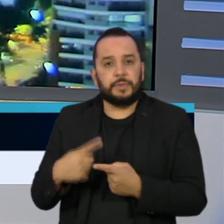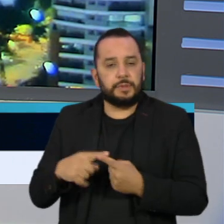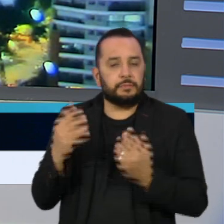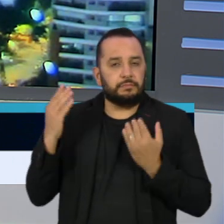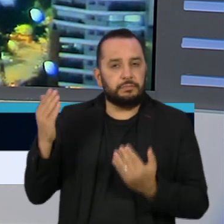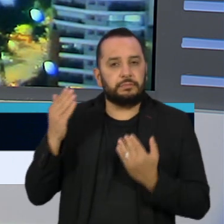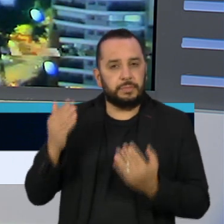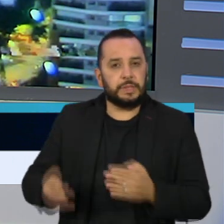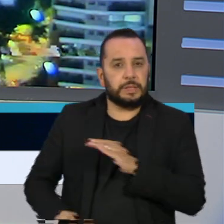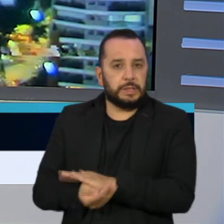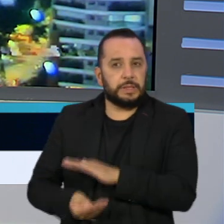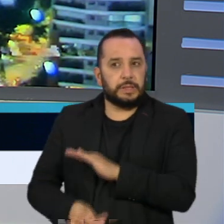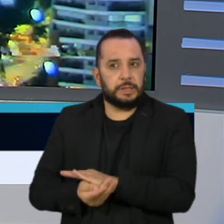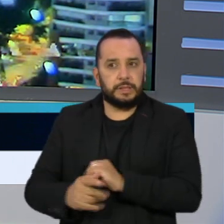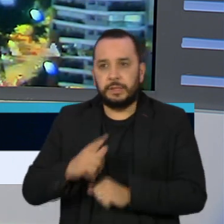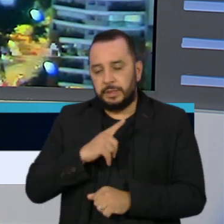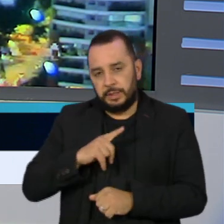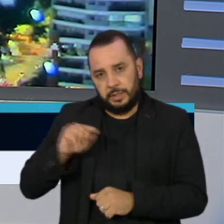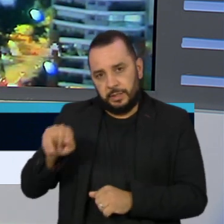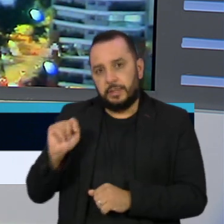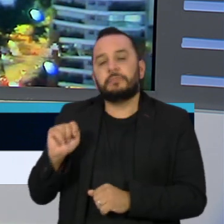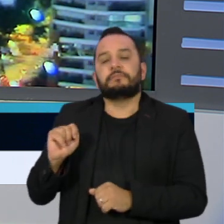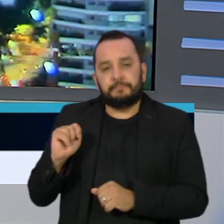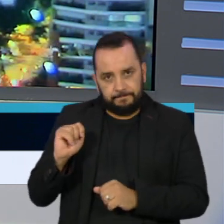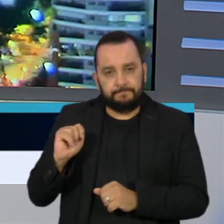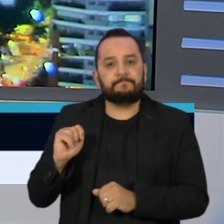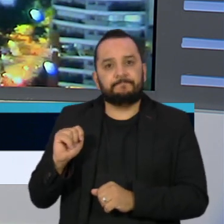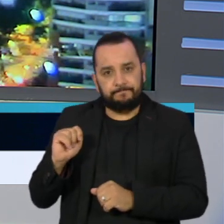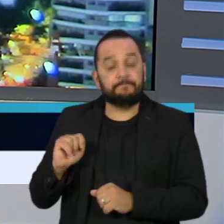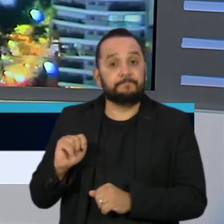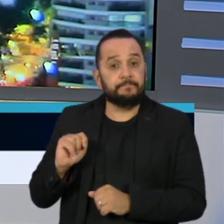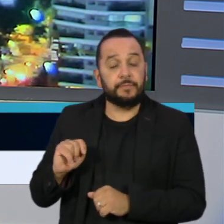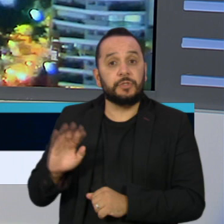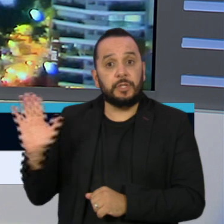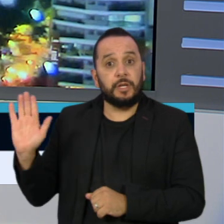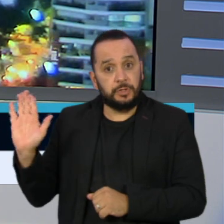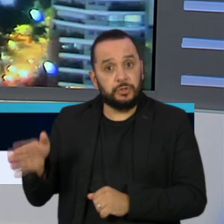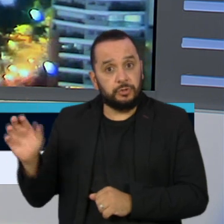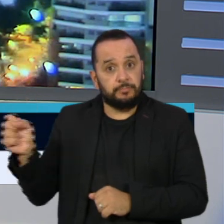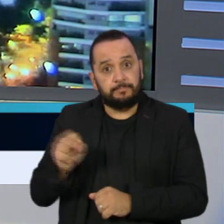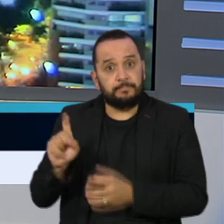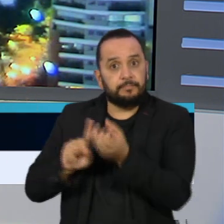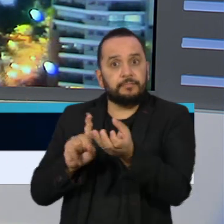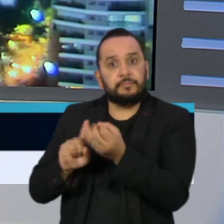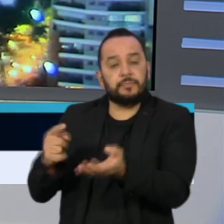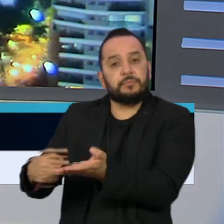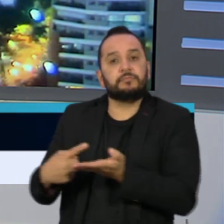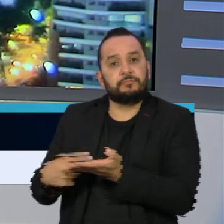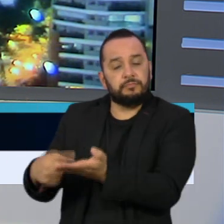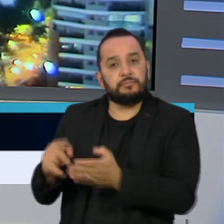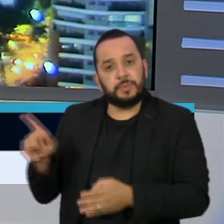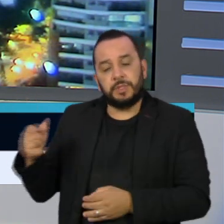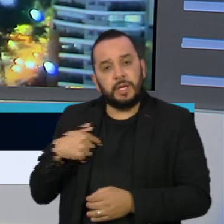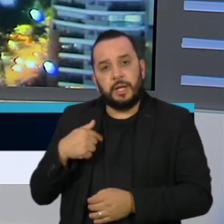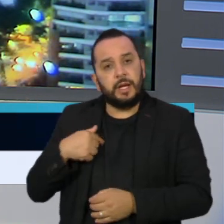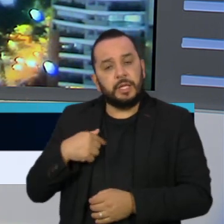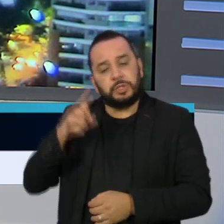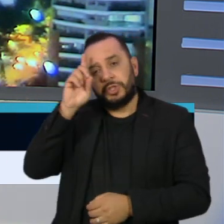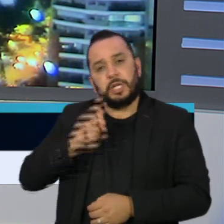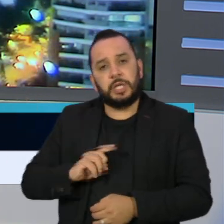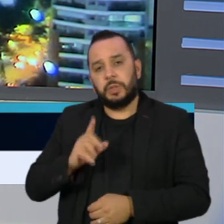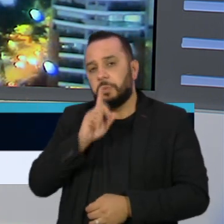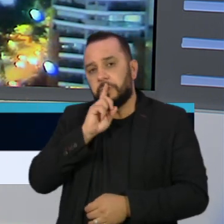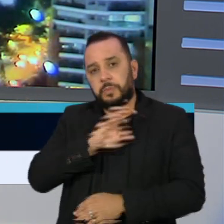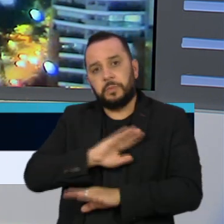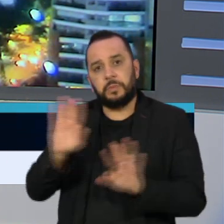suspeitas de irregularidades vieram à tona chamada para esclarecer a negociação é Manoela fez valer seu direito